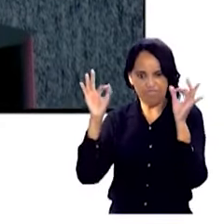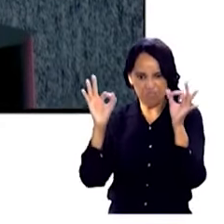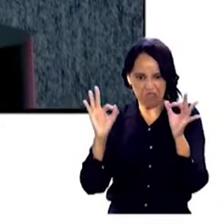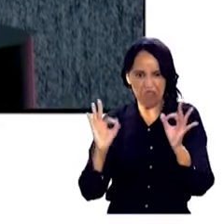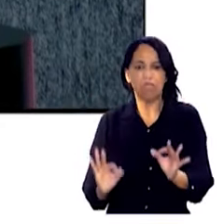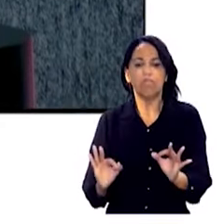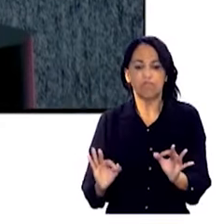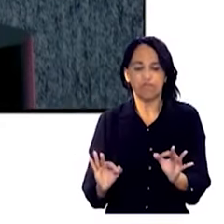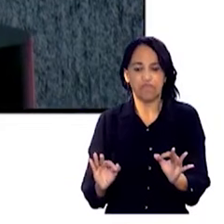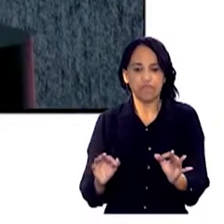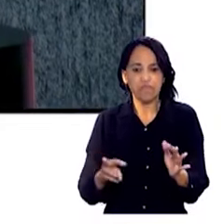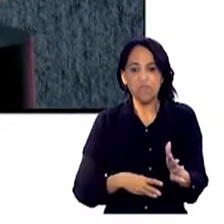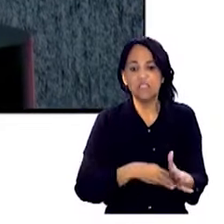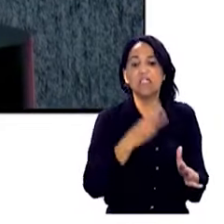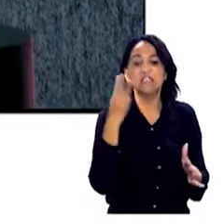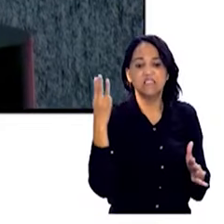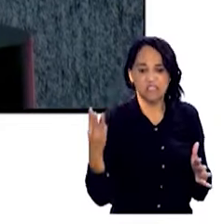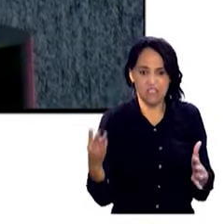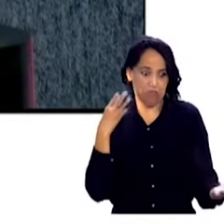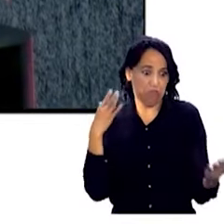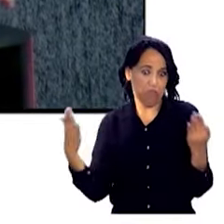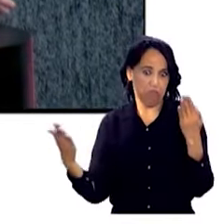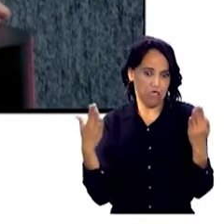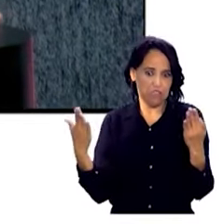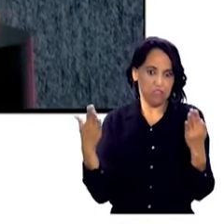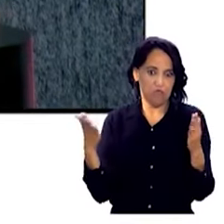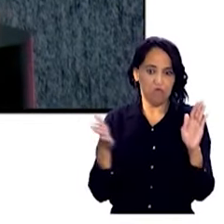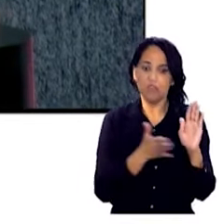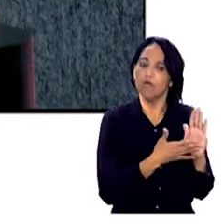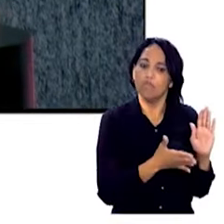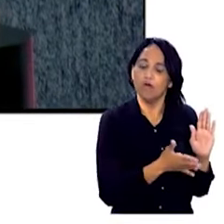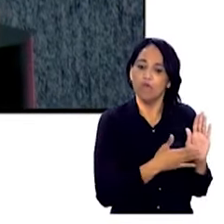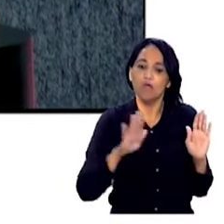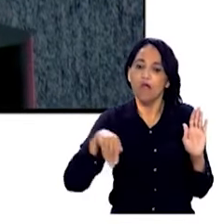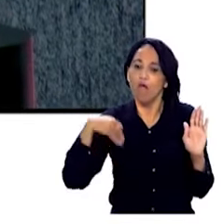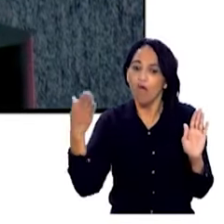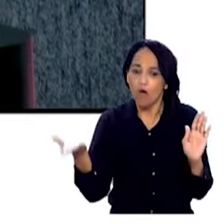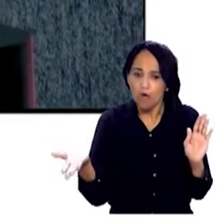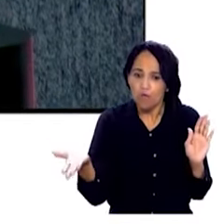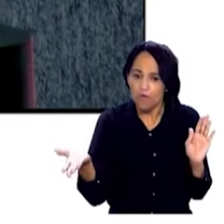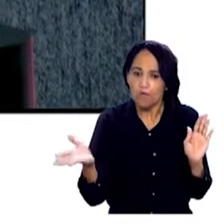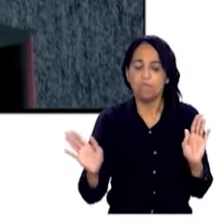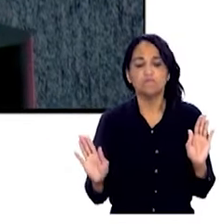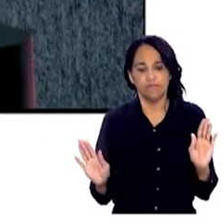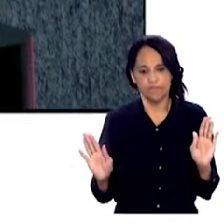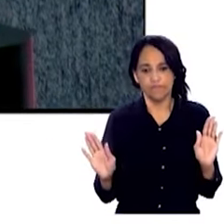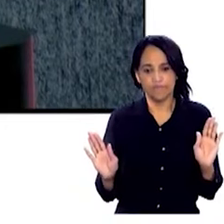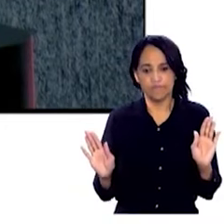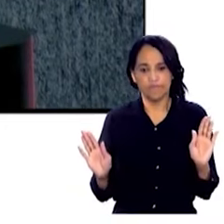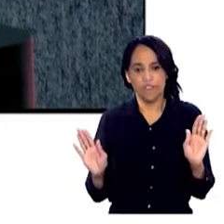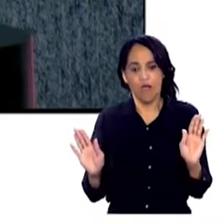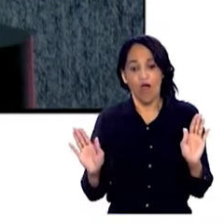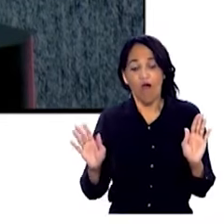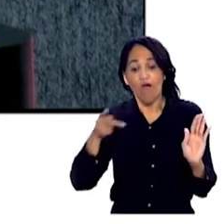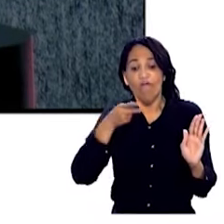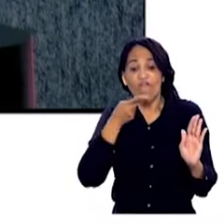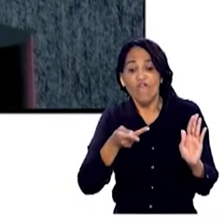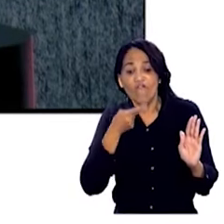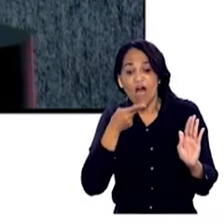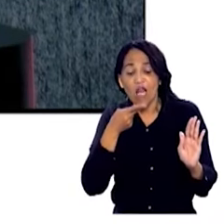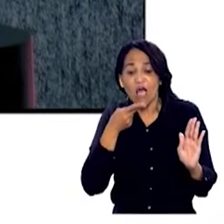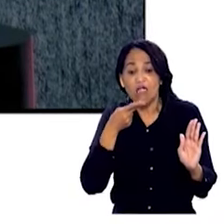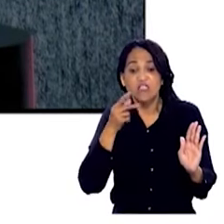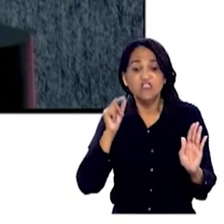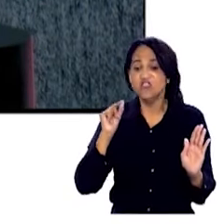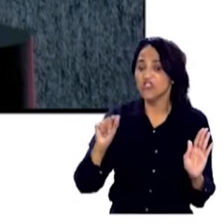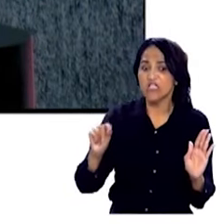terceira chave de comparação que eu proponho diz respeito propriamente aos filtros